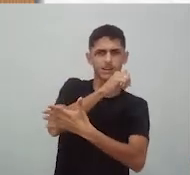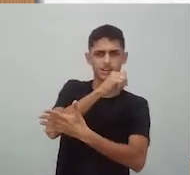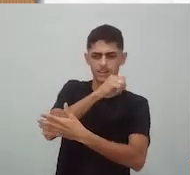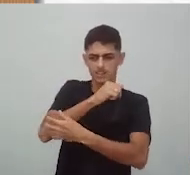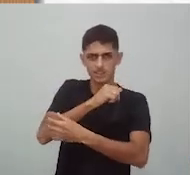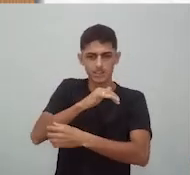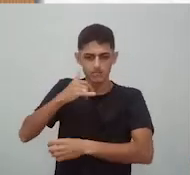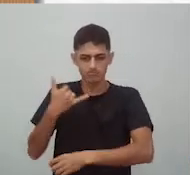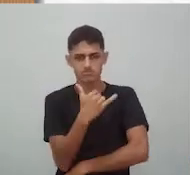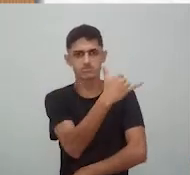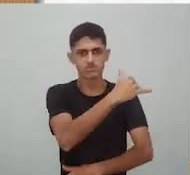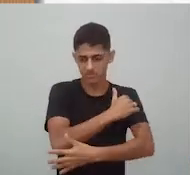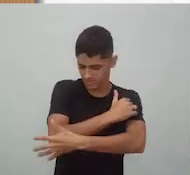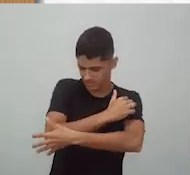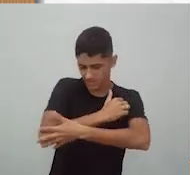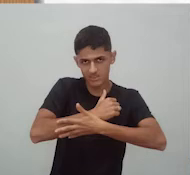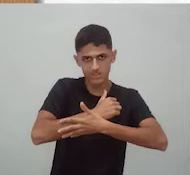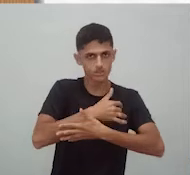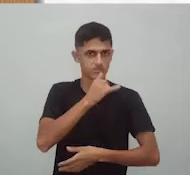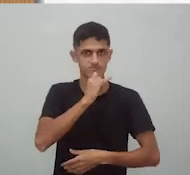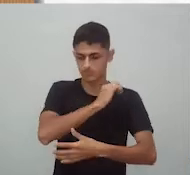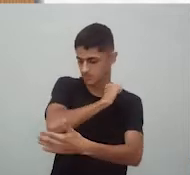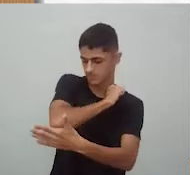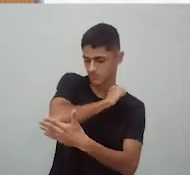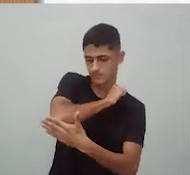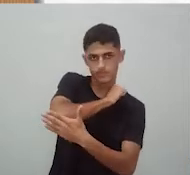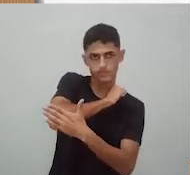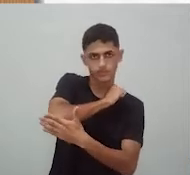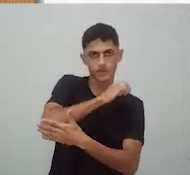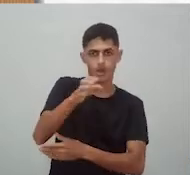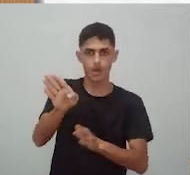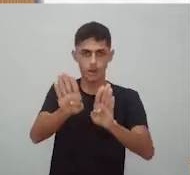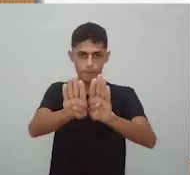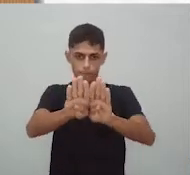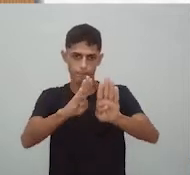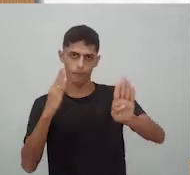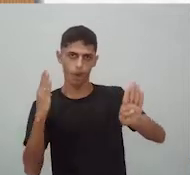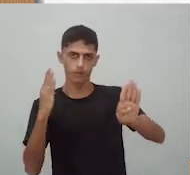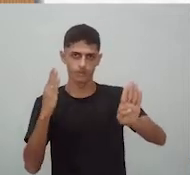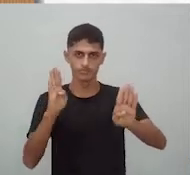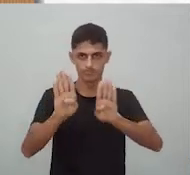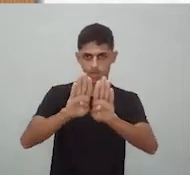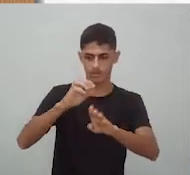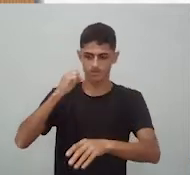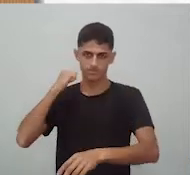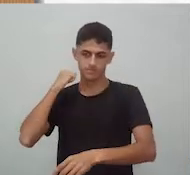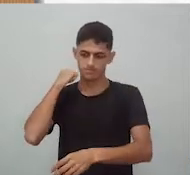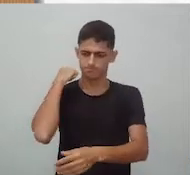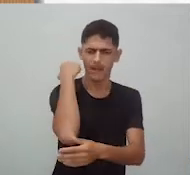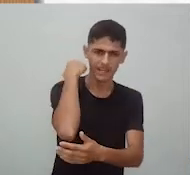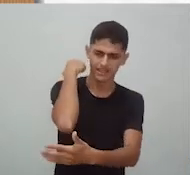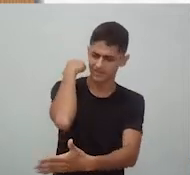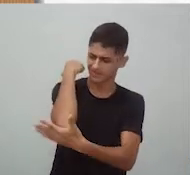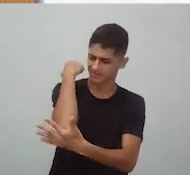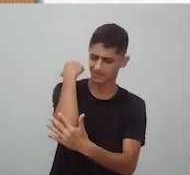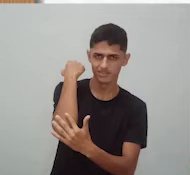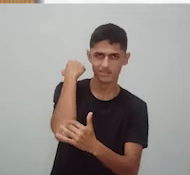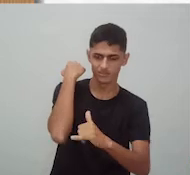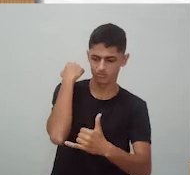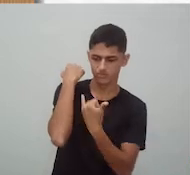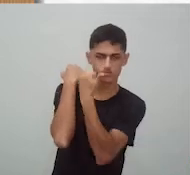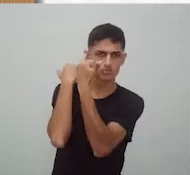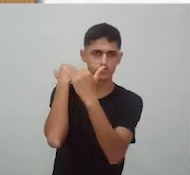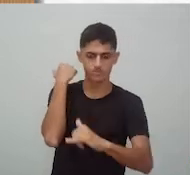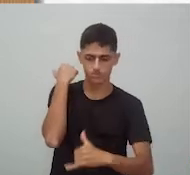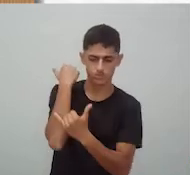às vezes dá um choque. Por exemplo, se você bater com o cotovelo em uma maçaneta ou em algum outro local, às vezes dá um choque porque você